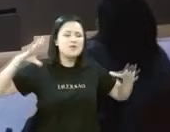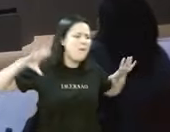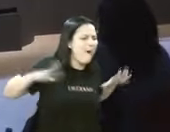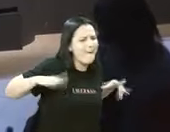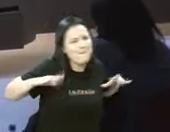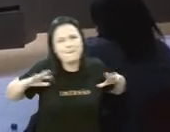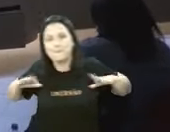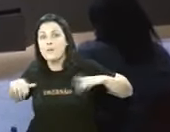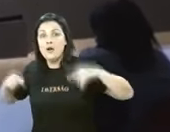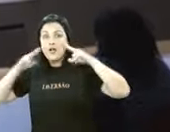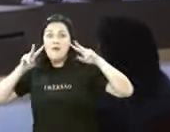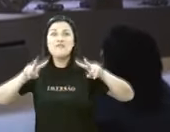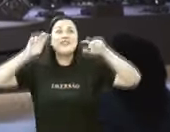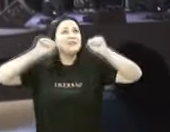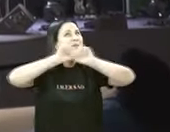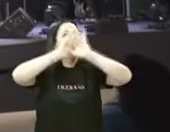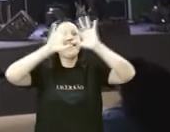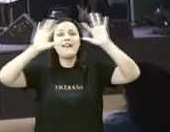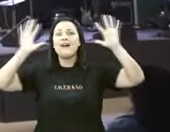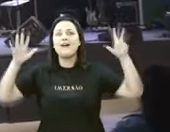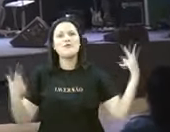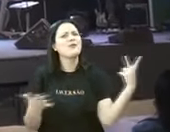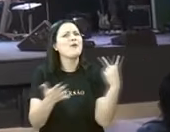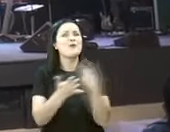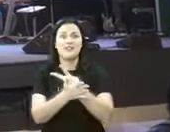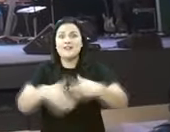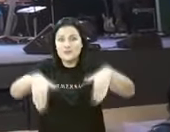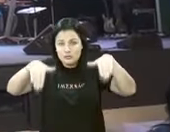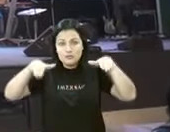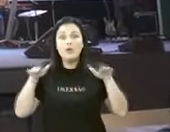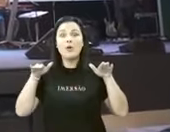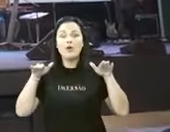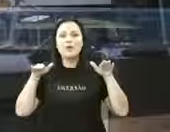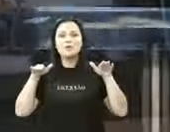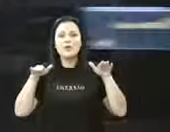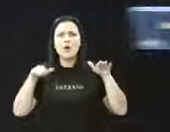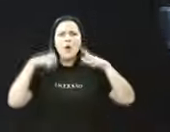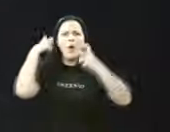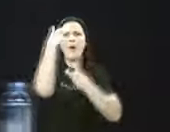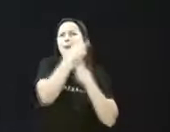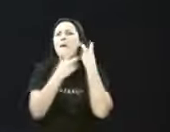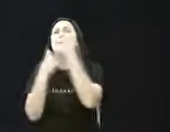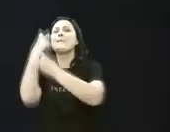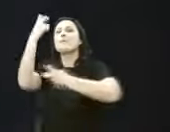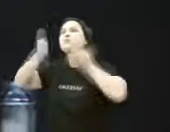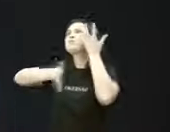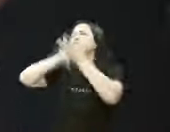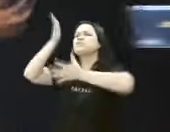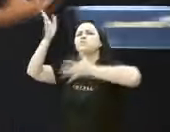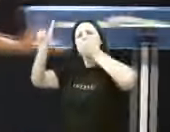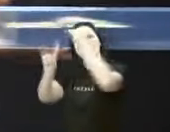Eu estou vendo claramente, eu estou vendo o que acontece ao redor do trono dele. Eles estão abrindo a boca, eu estou ouvindo, Gabriela, e eles dizem: